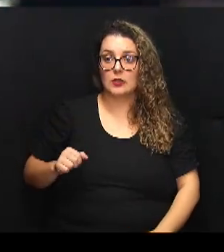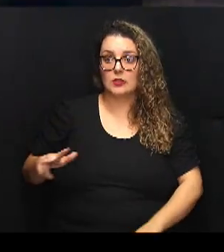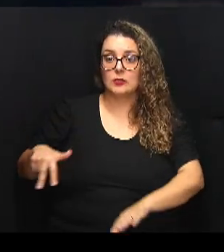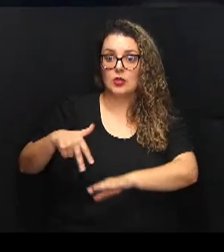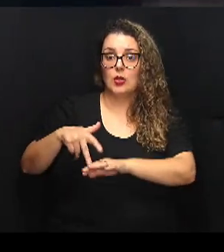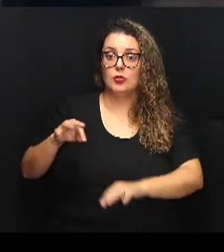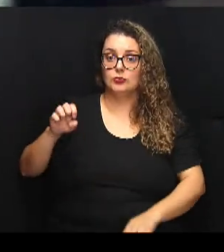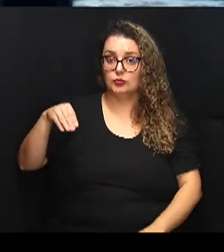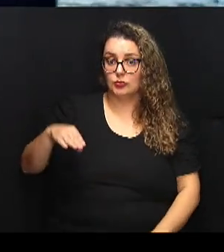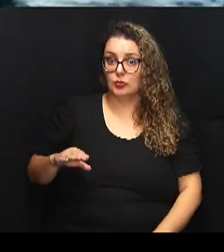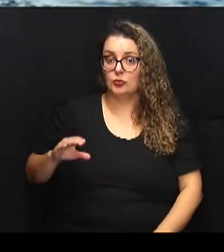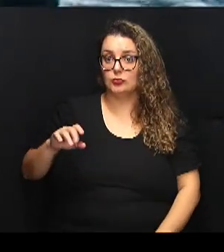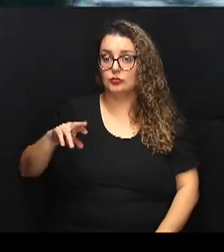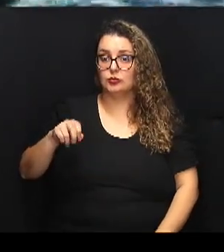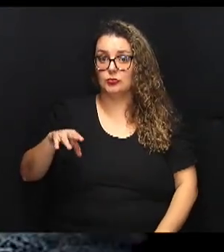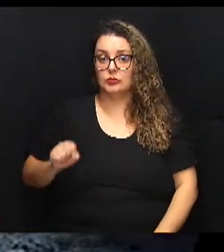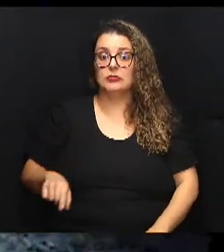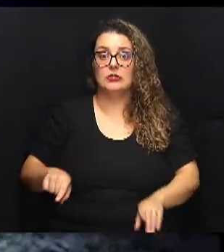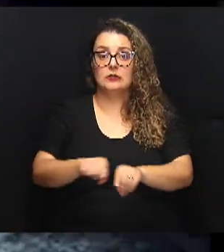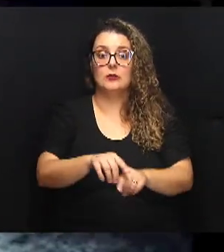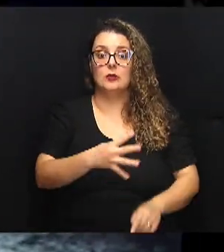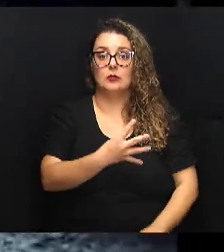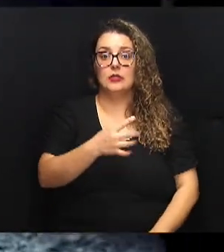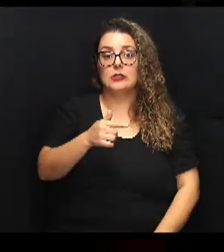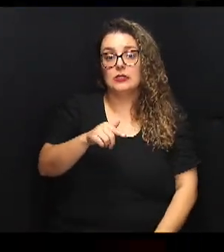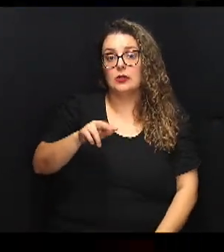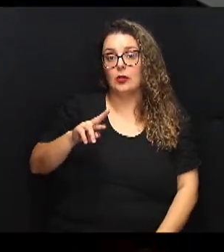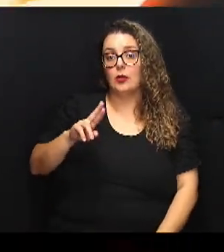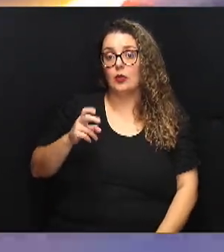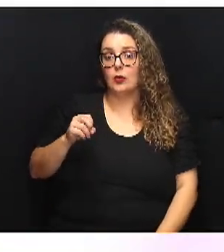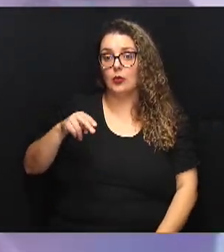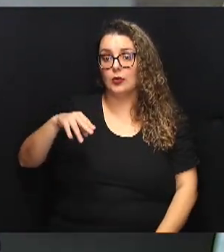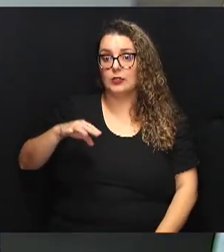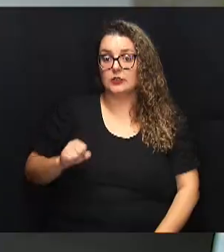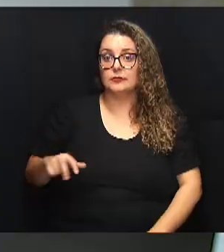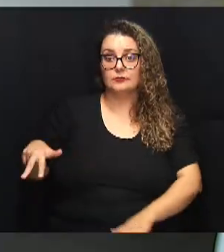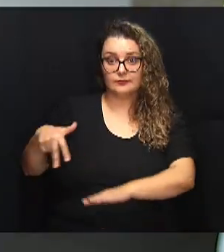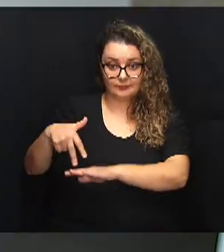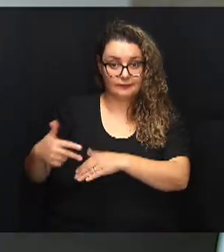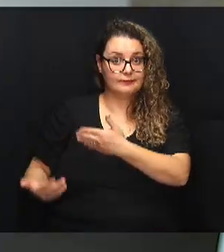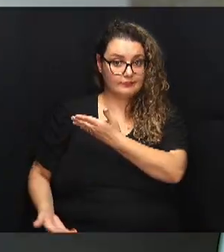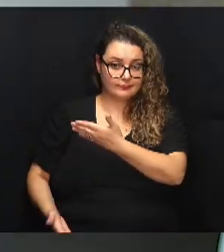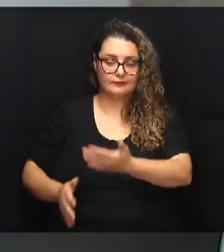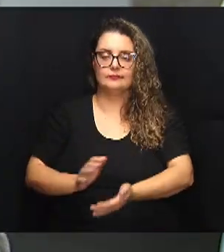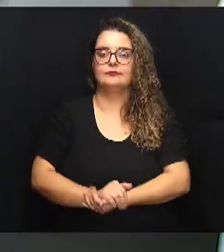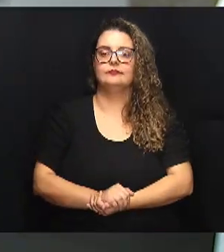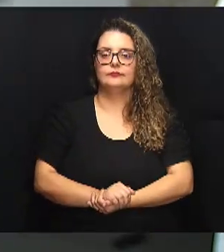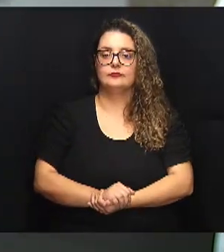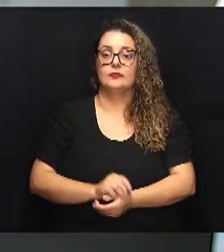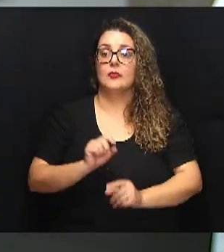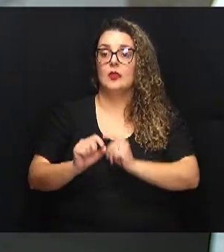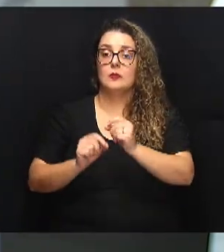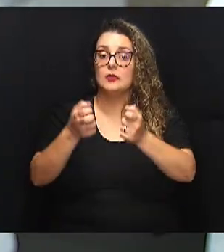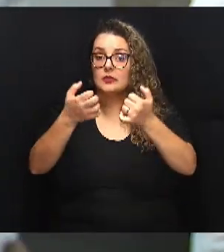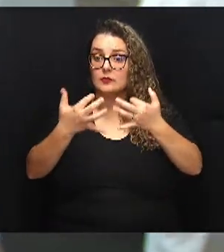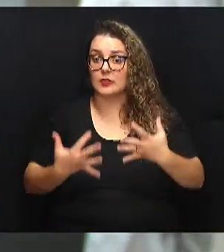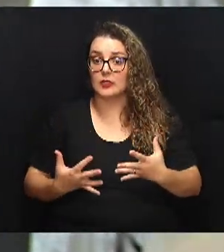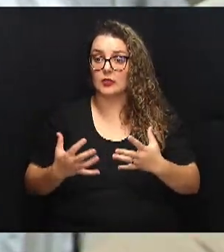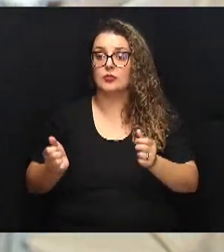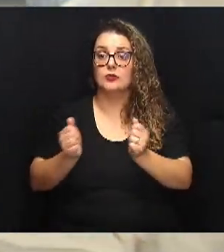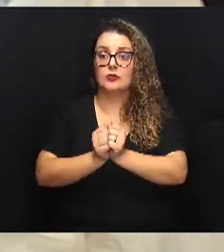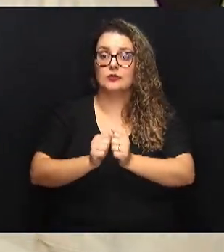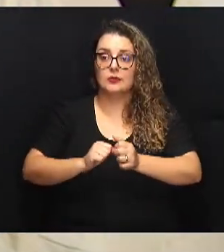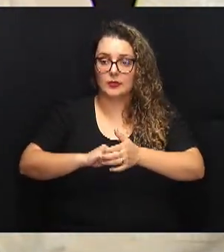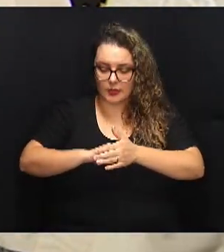também no filme 47 Ronins, interpretado por Keanu Reeves. E para falar mais sobre o Kenjutsu, eu estou aqui com o sensei